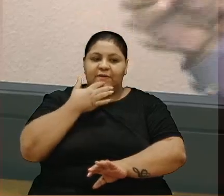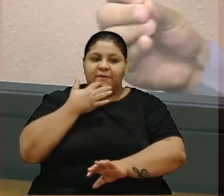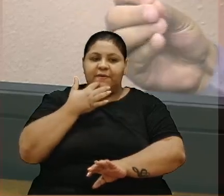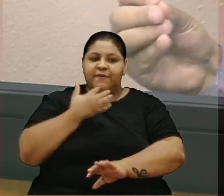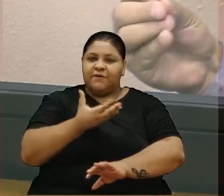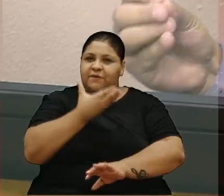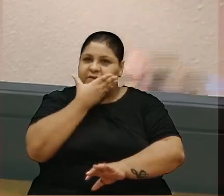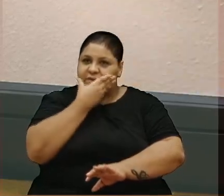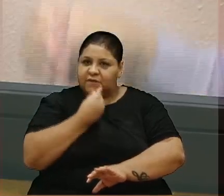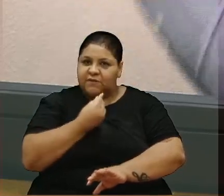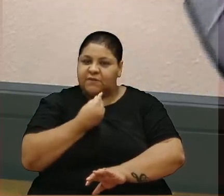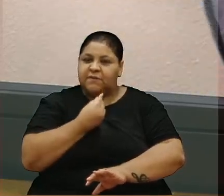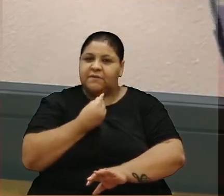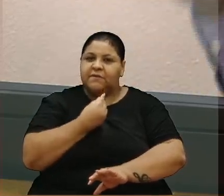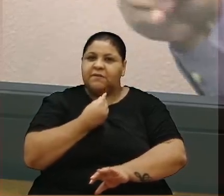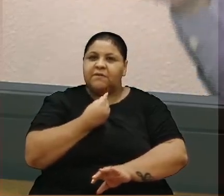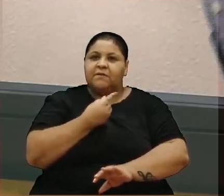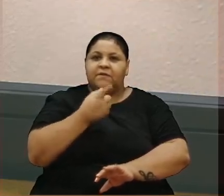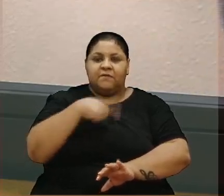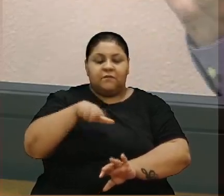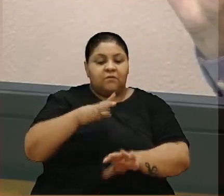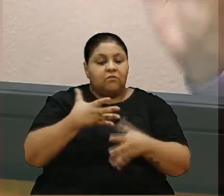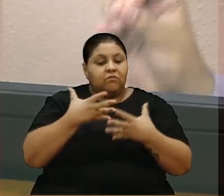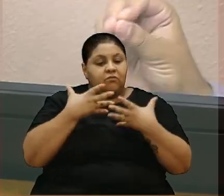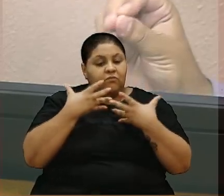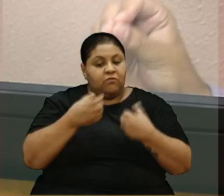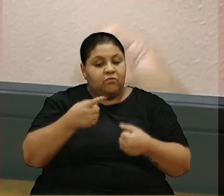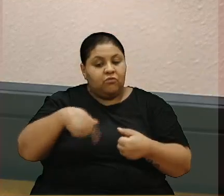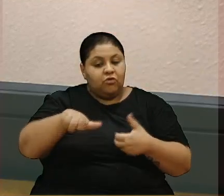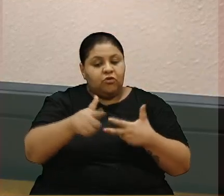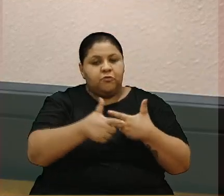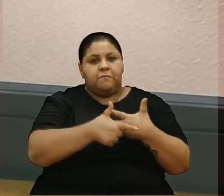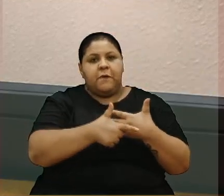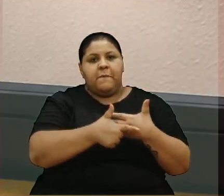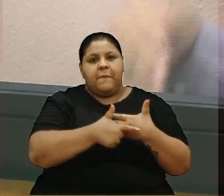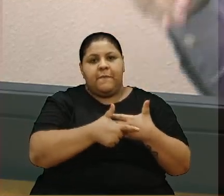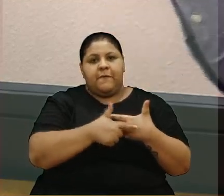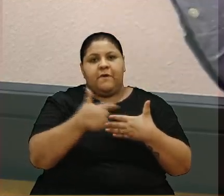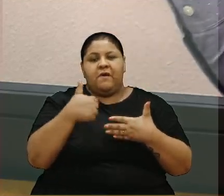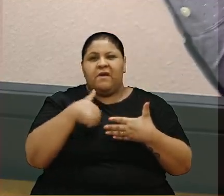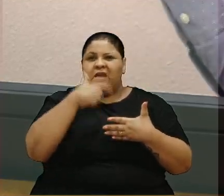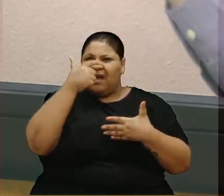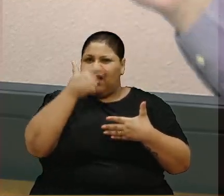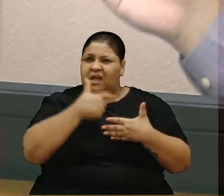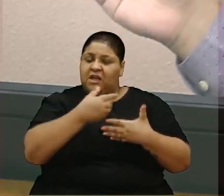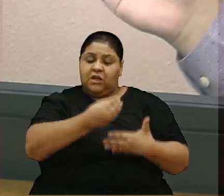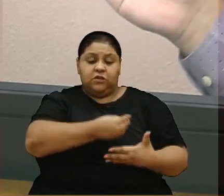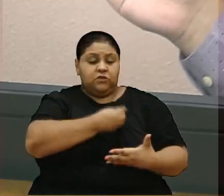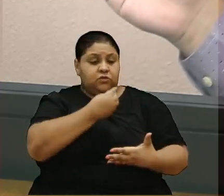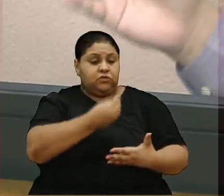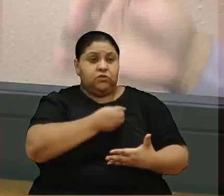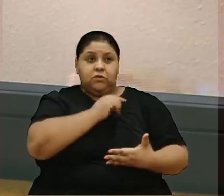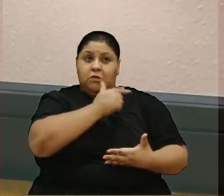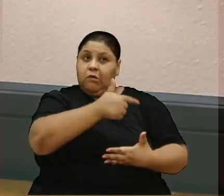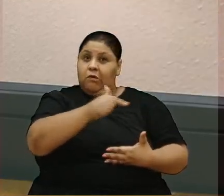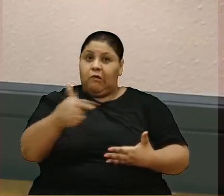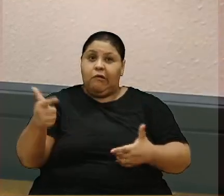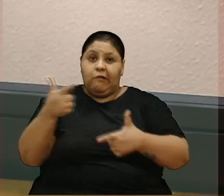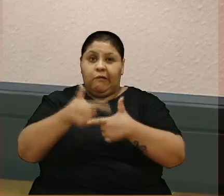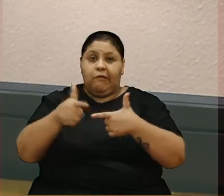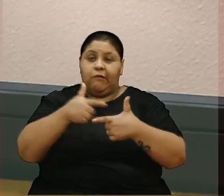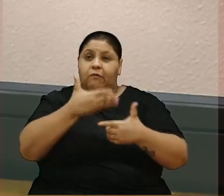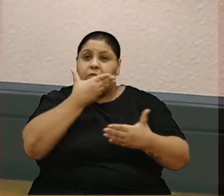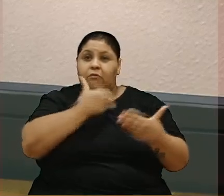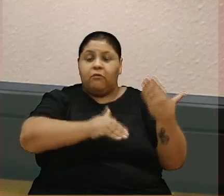nós, homens legisladores, assumindo o nosso papel. Eu acho que já vivemos vários casos de machismo e